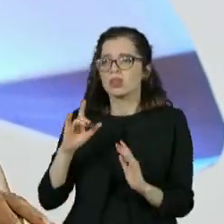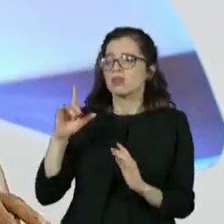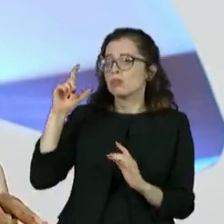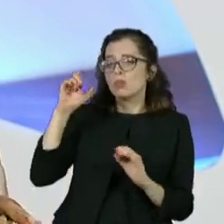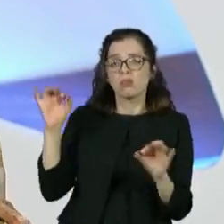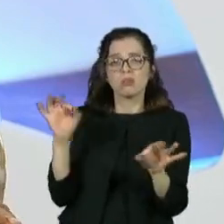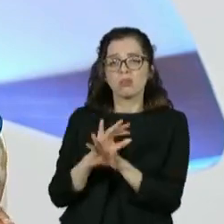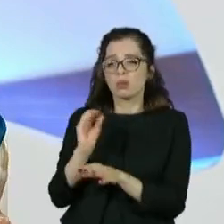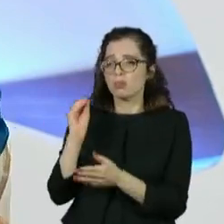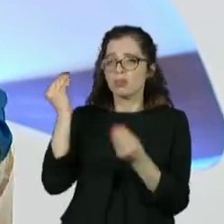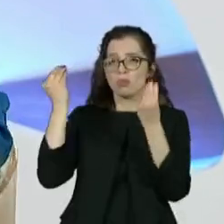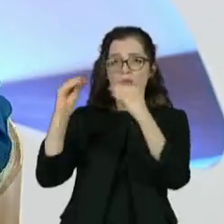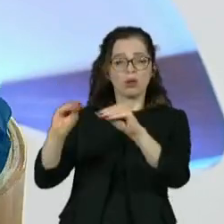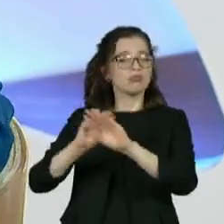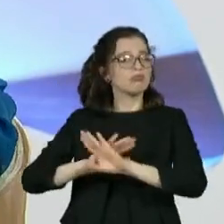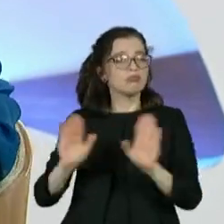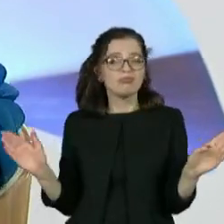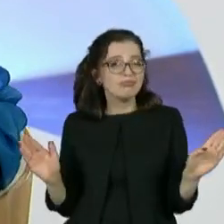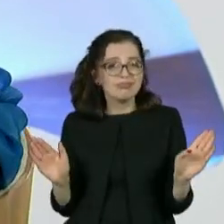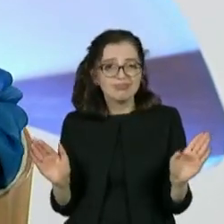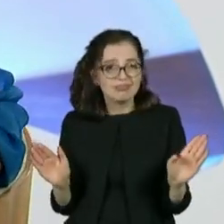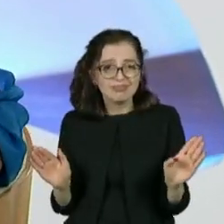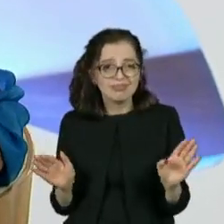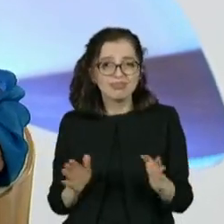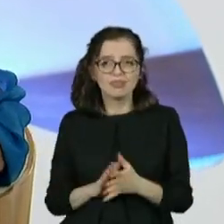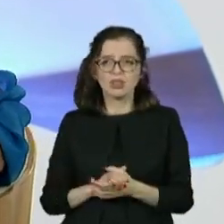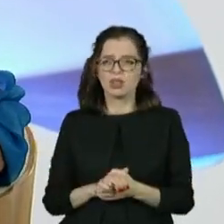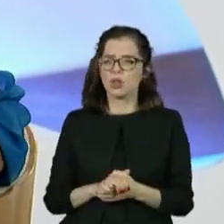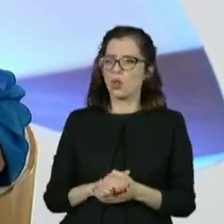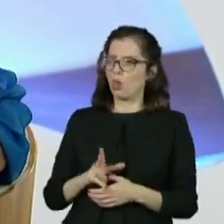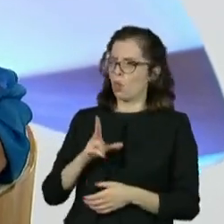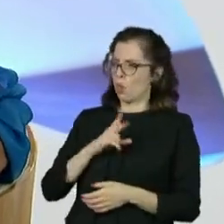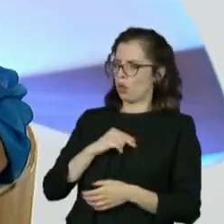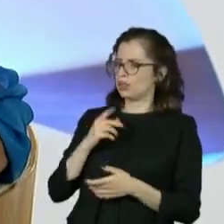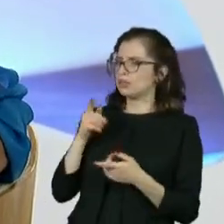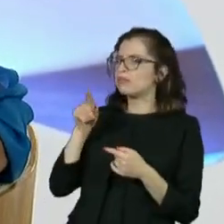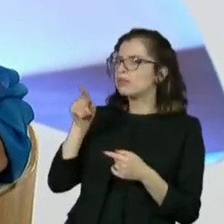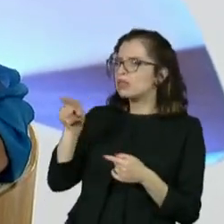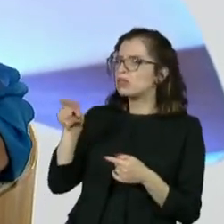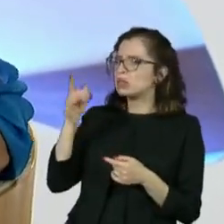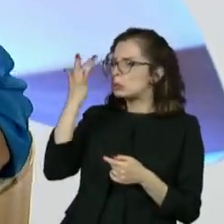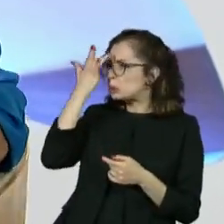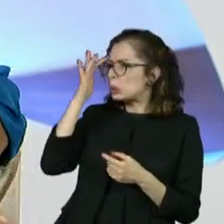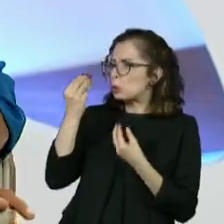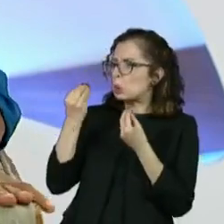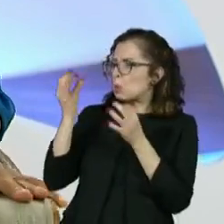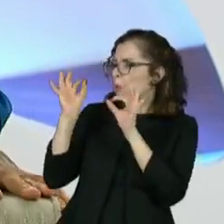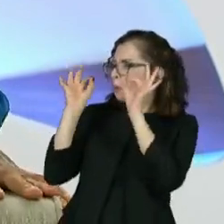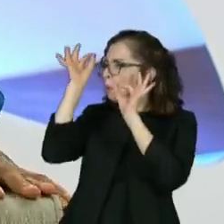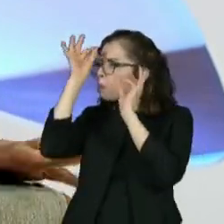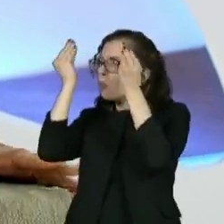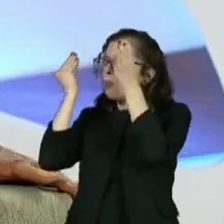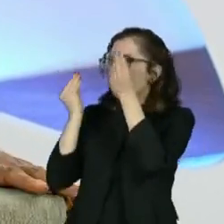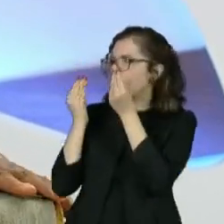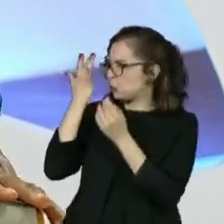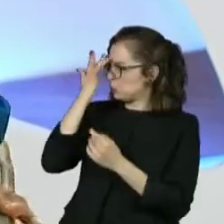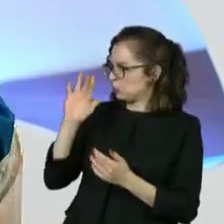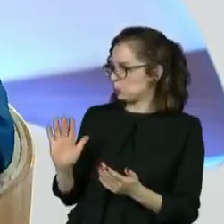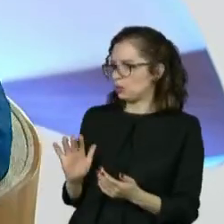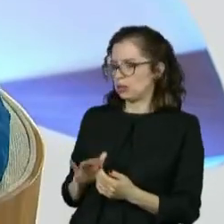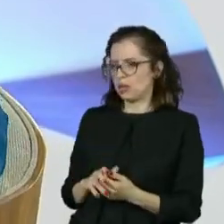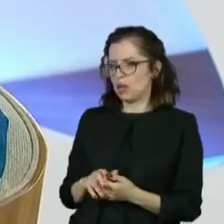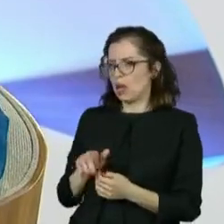para mim? Por isso que eu tenho medo. Que eu tinha feito, como é que chama esse negócio que eu não sei nem falar o nome? Harmonização. Hã?